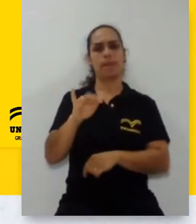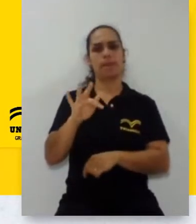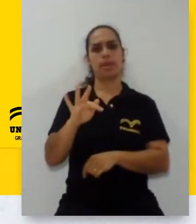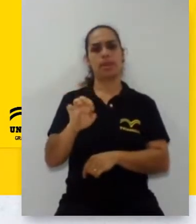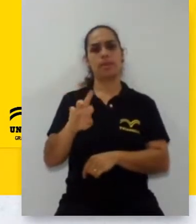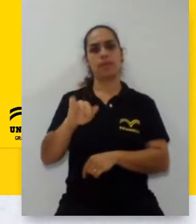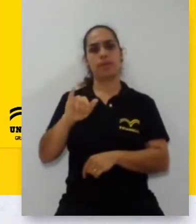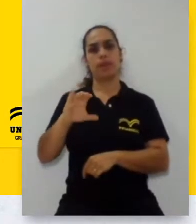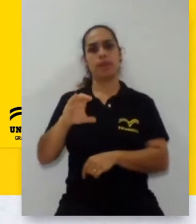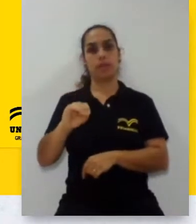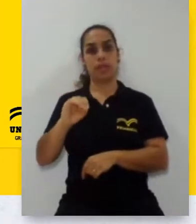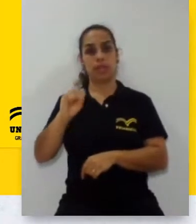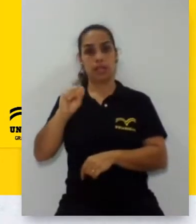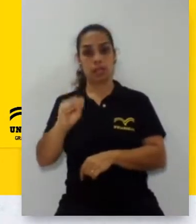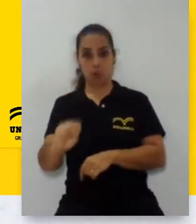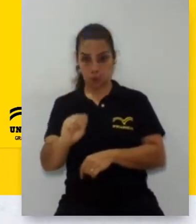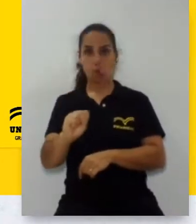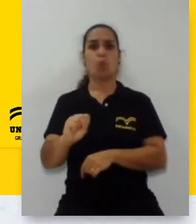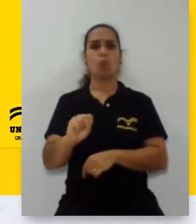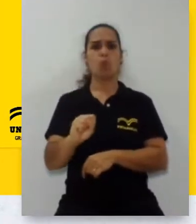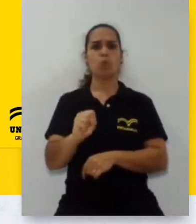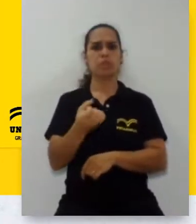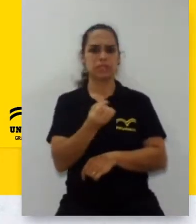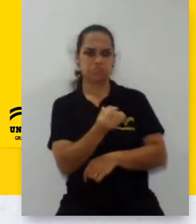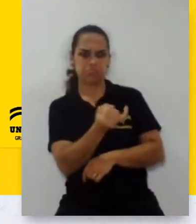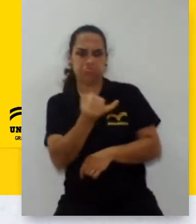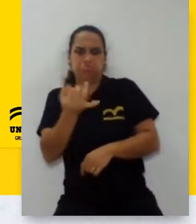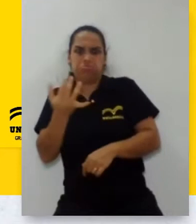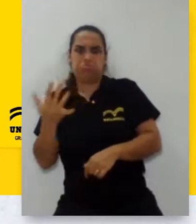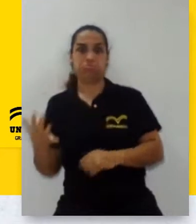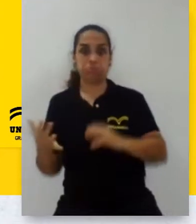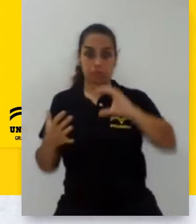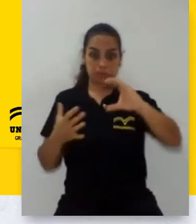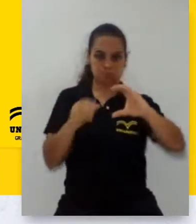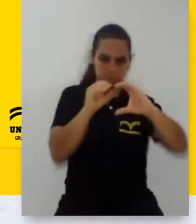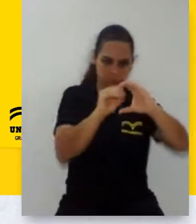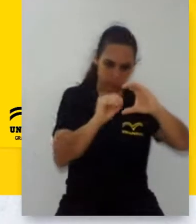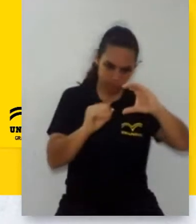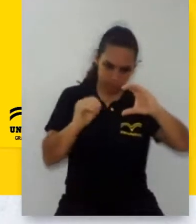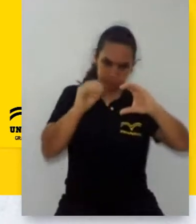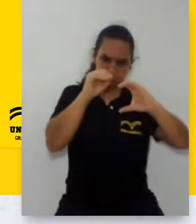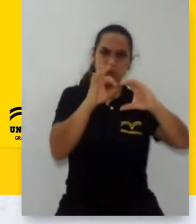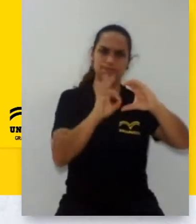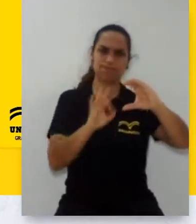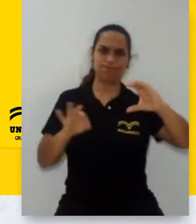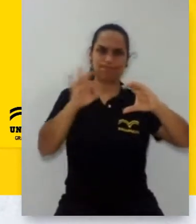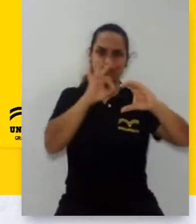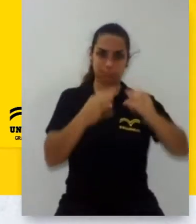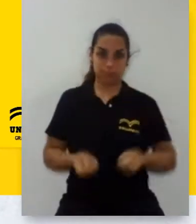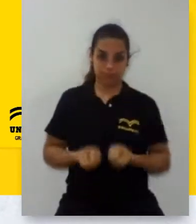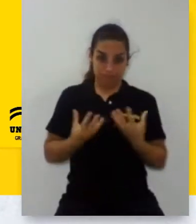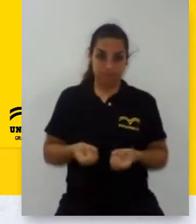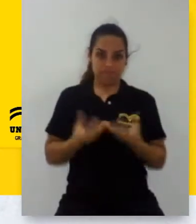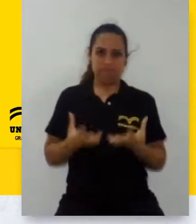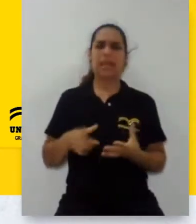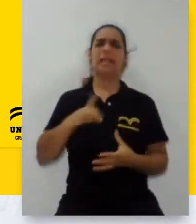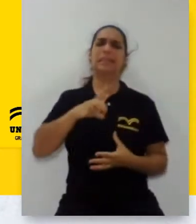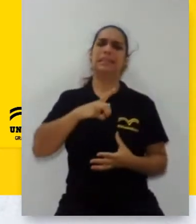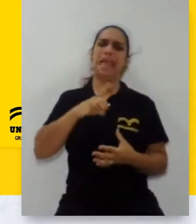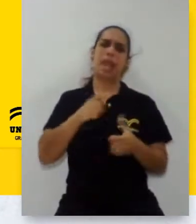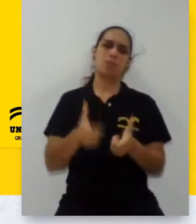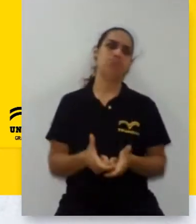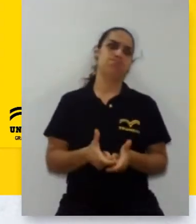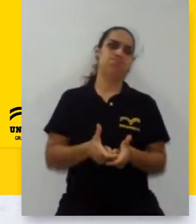mitocôndrias, mudanças nos números de eritrócitos e leucócitos, glóbulos vermelhos e glóbulos brancos, respectivamente. Diminuição